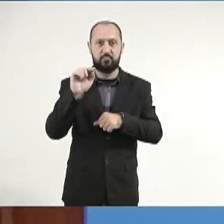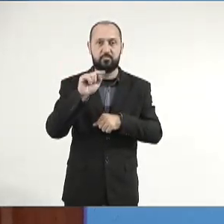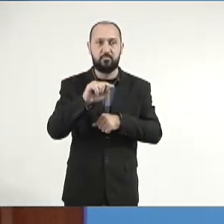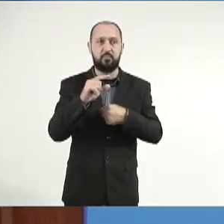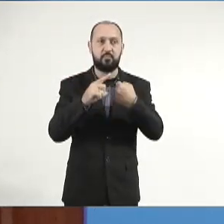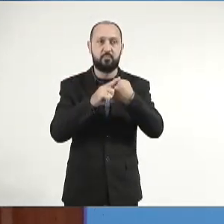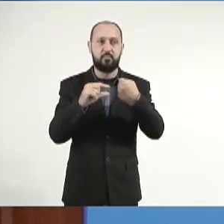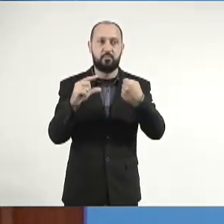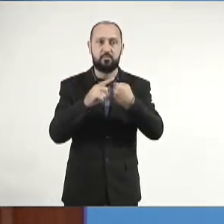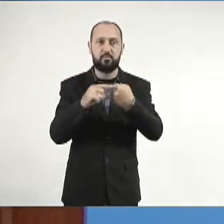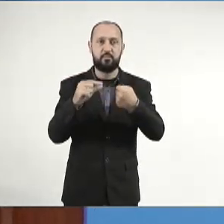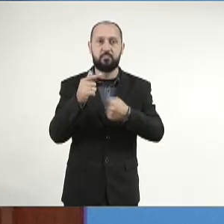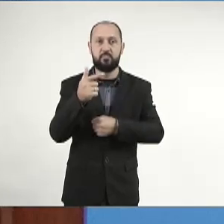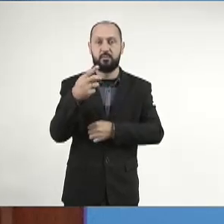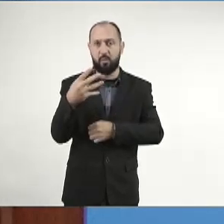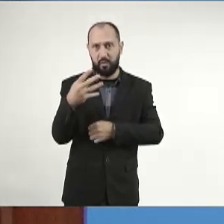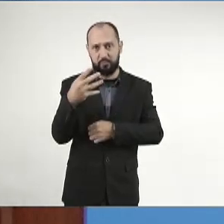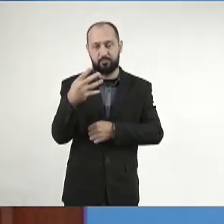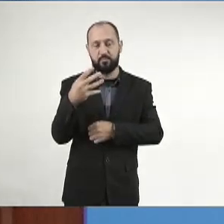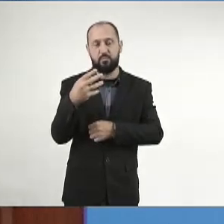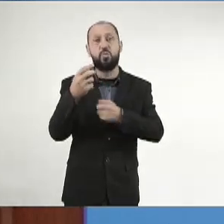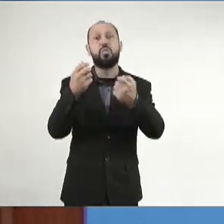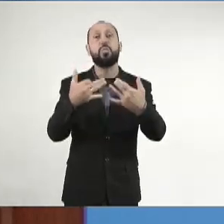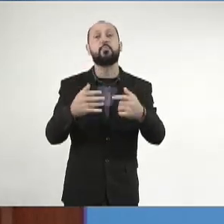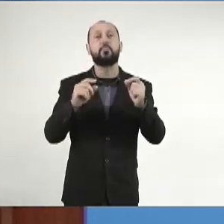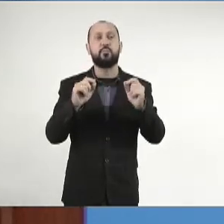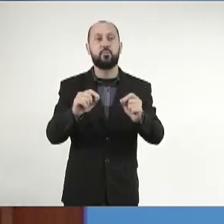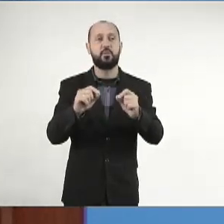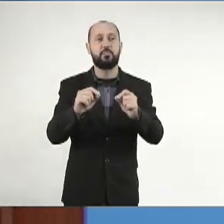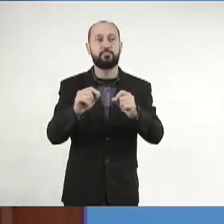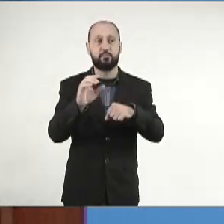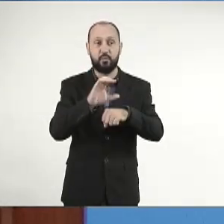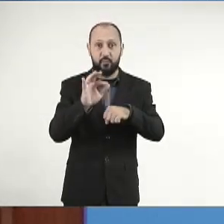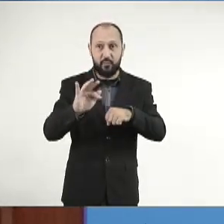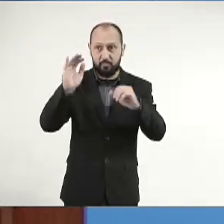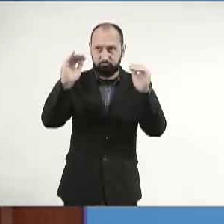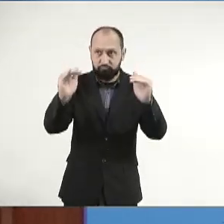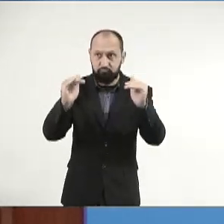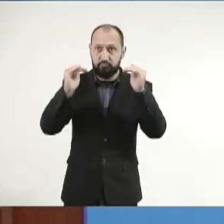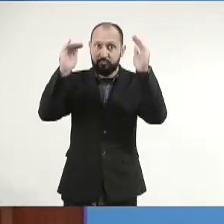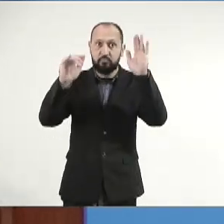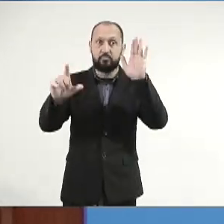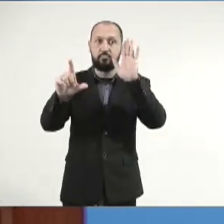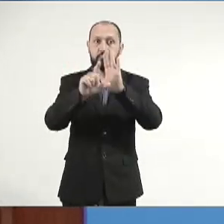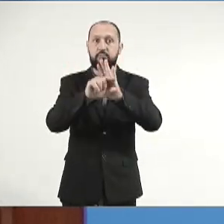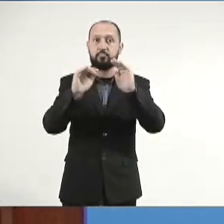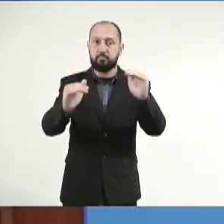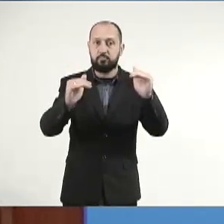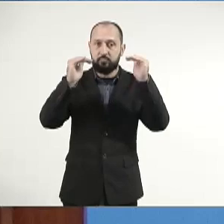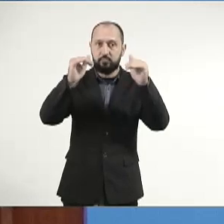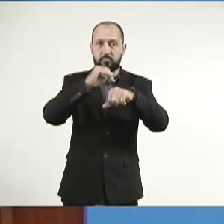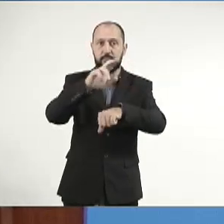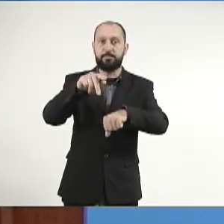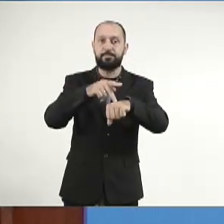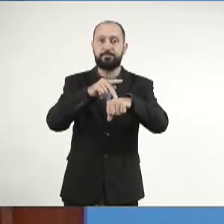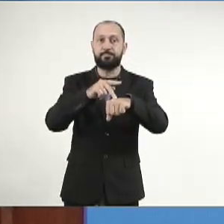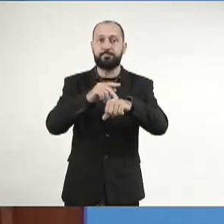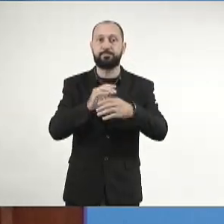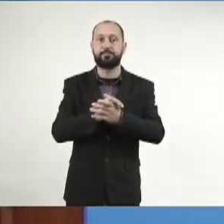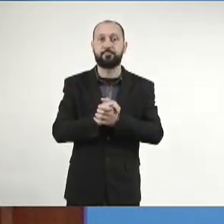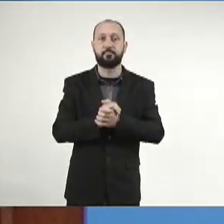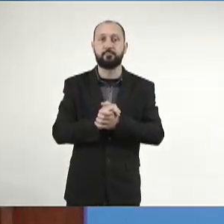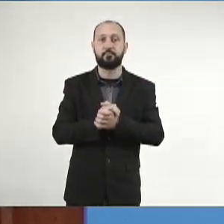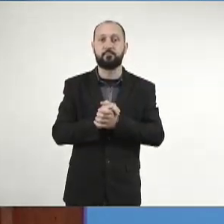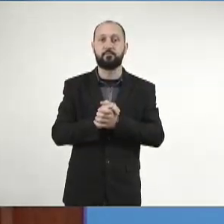seu artigo 24, diz o seguinte: a Constituição Federal, a lei maior do país que se sobrepõe